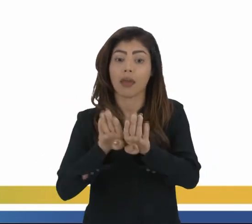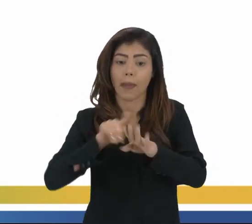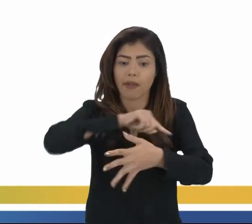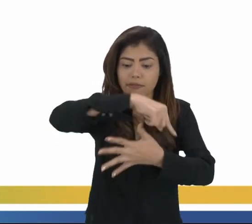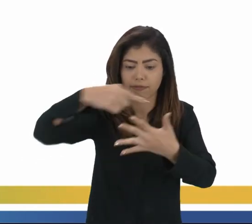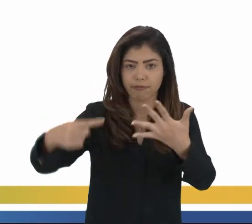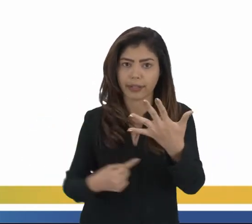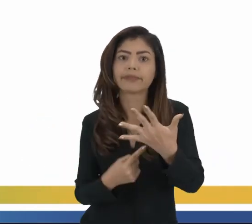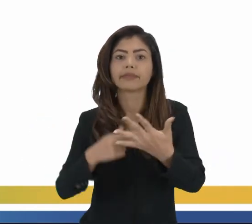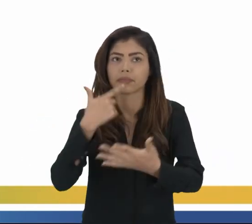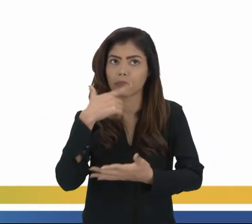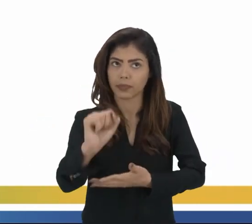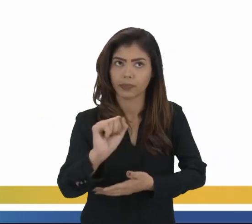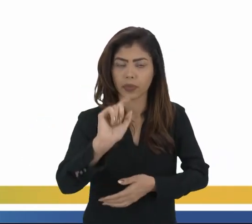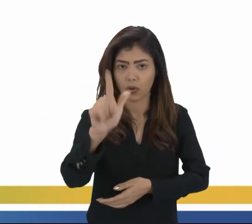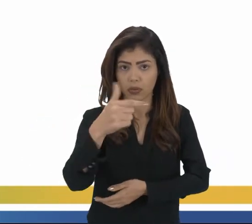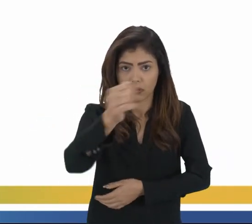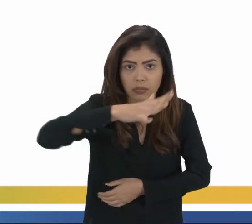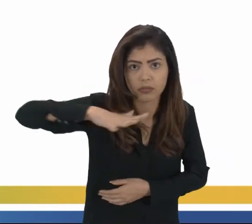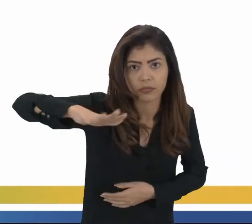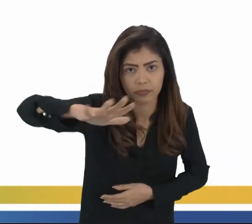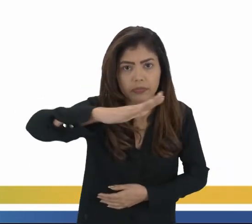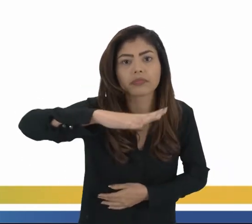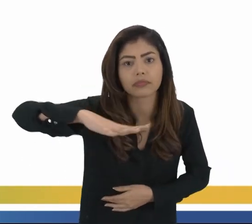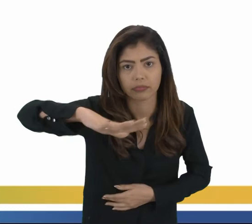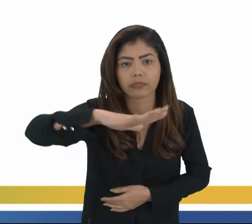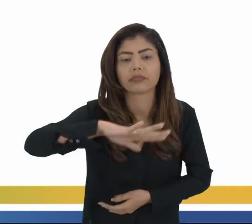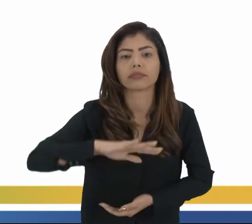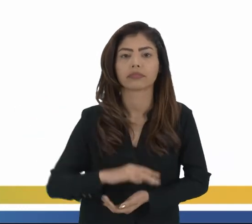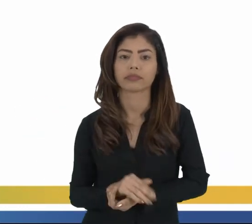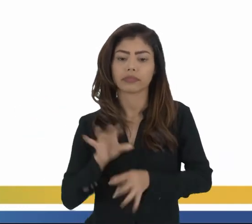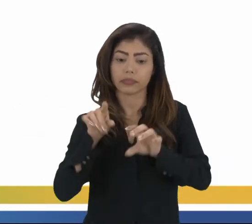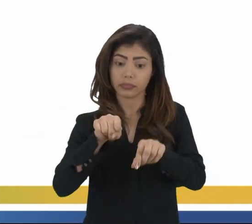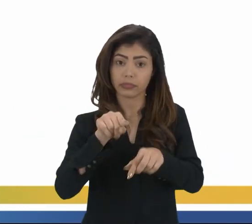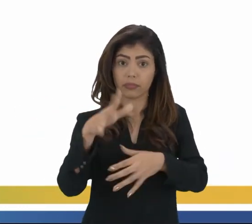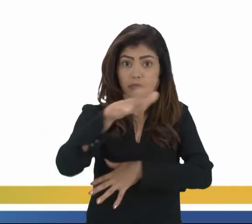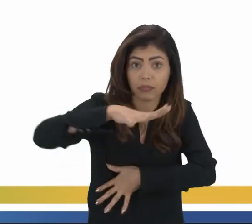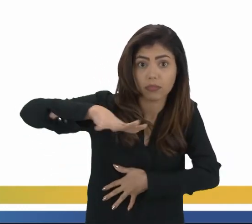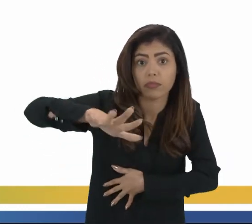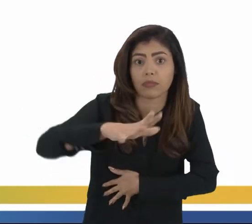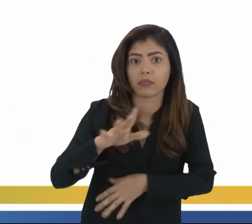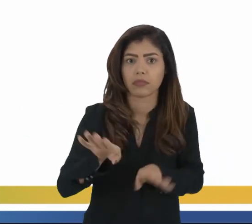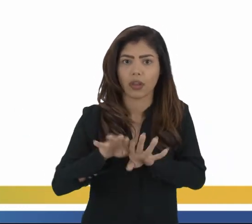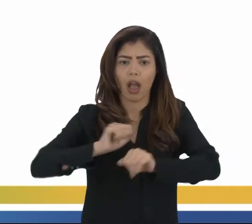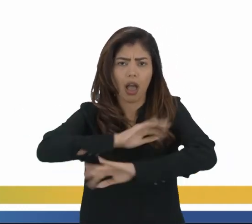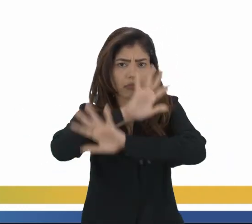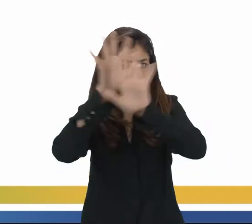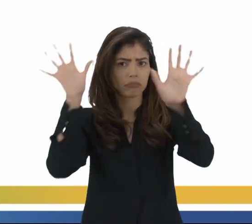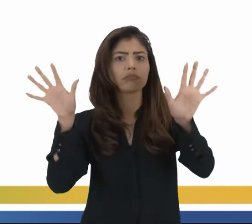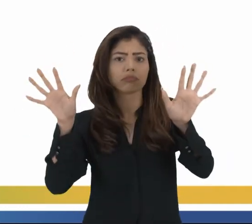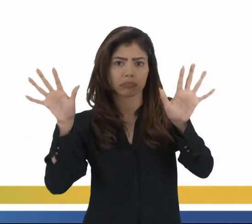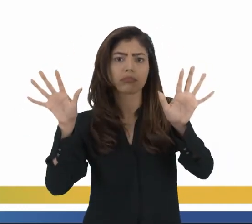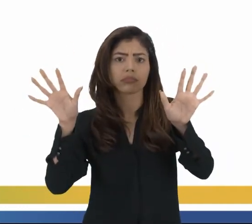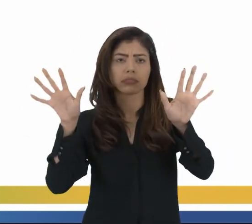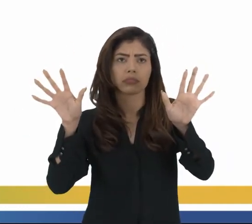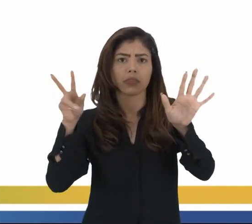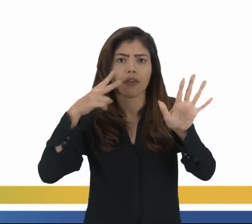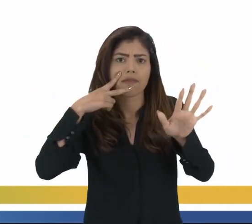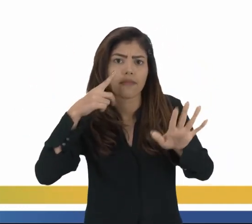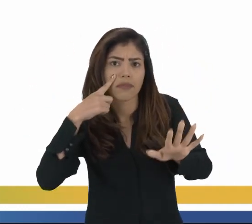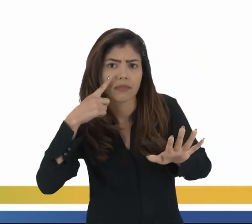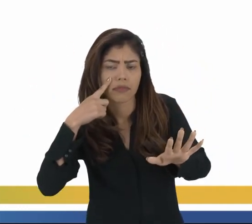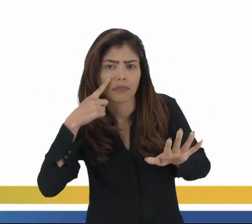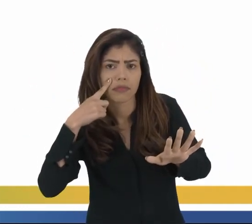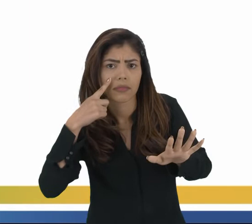linguística também. Outro fator são os fatores sociais. Esses fatores sociais, eles são claramente